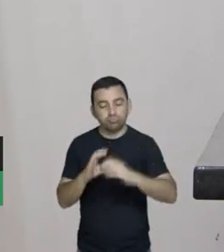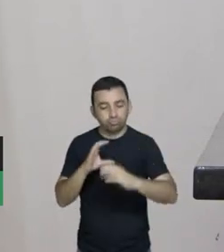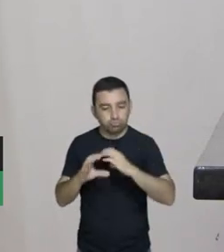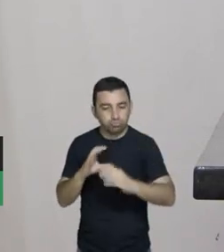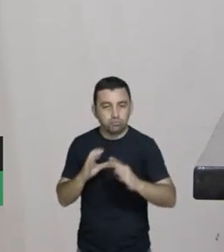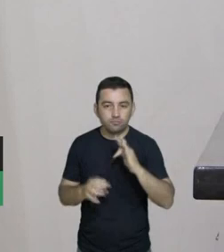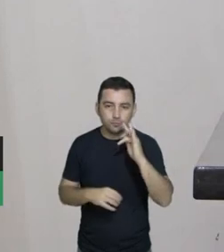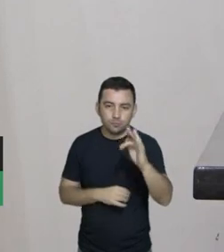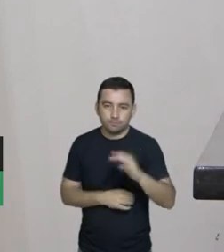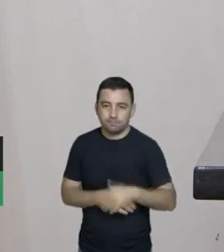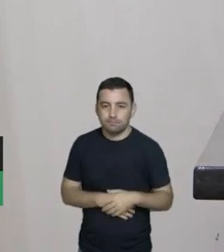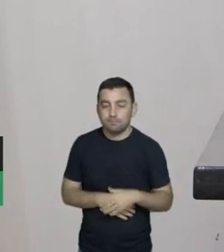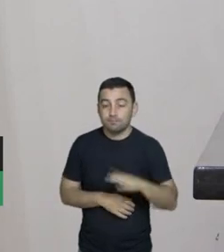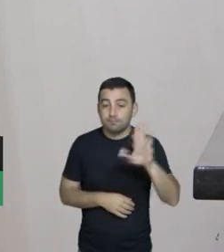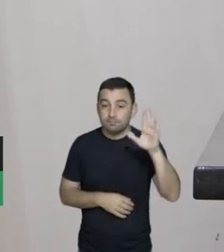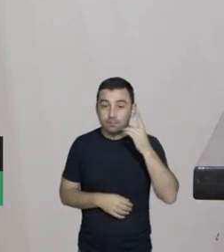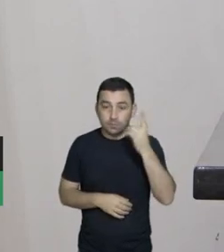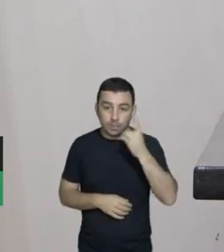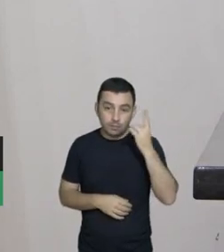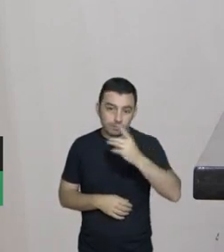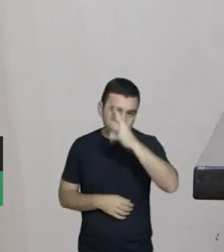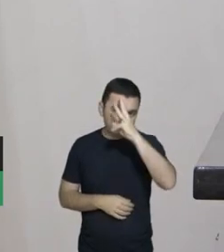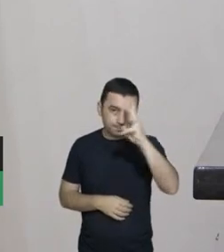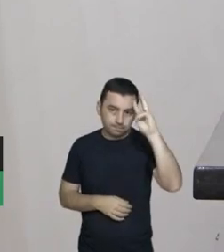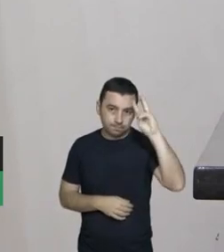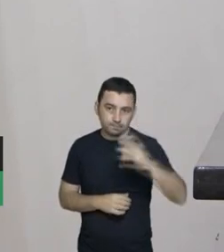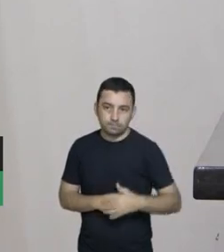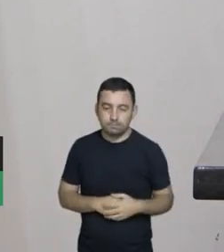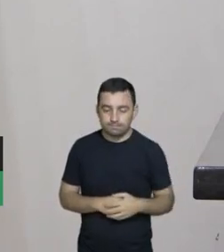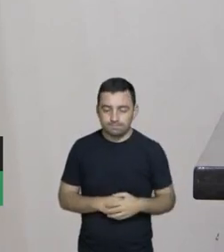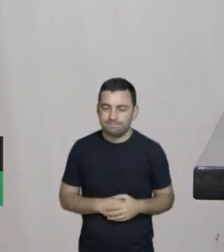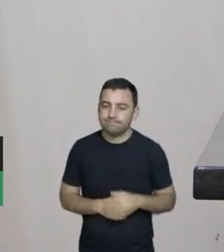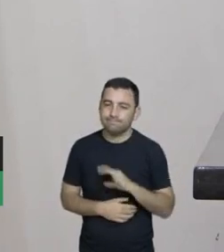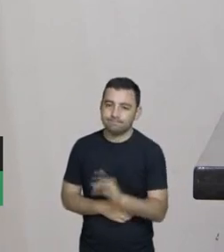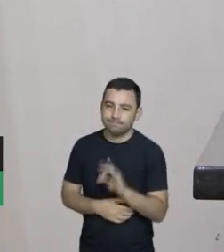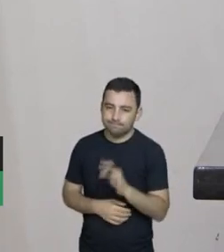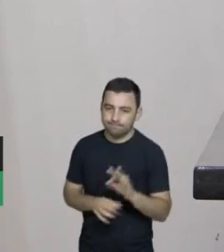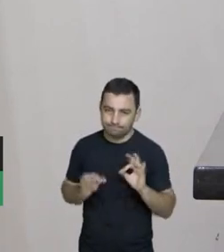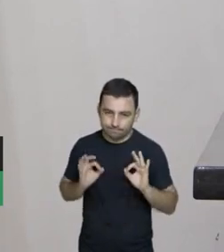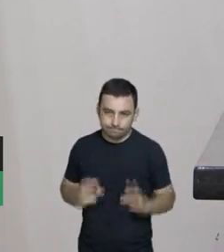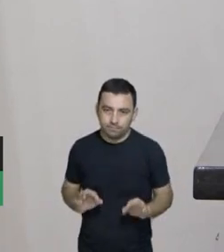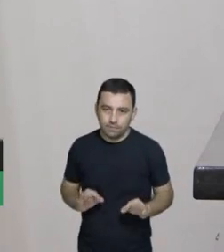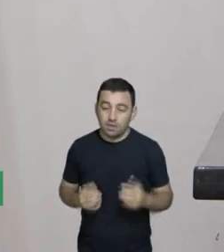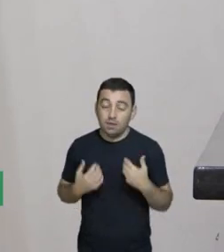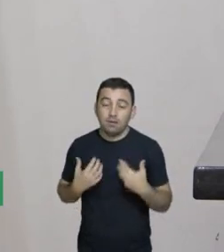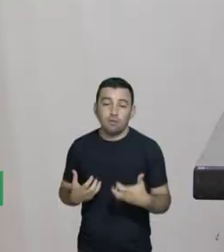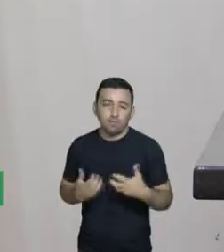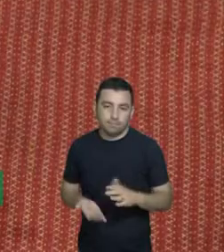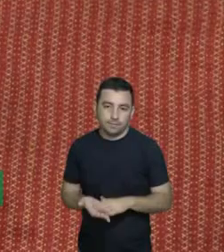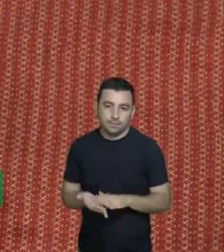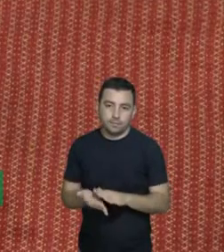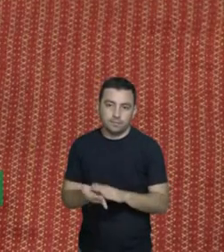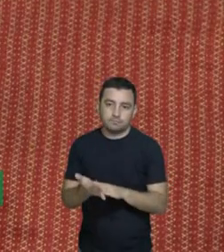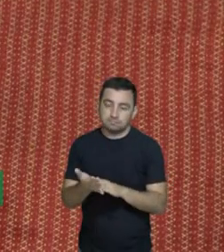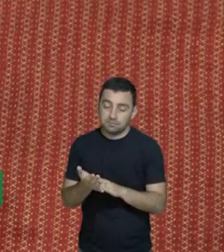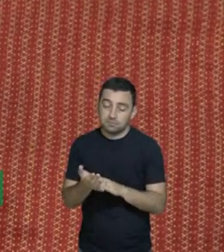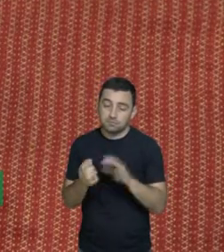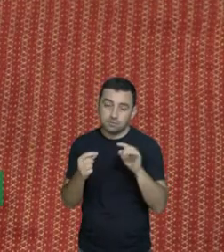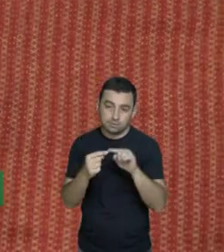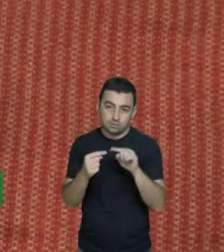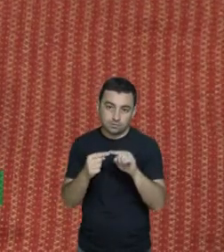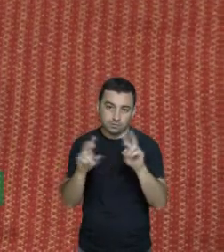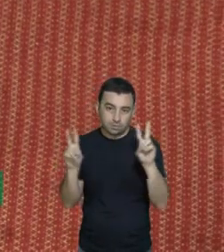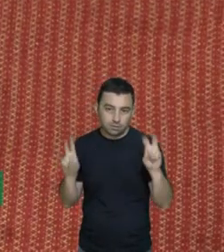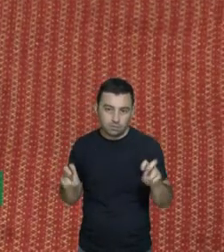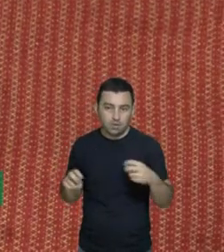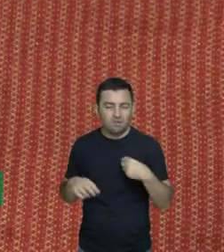parte, deputado Vonney. Com toda certeza, quero lhe parabenizar em tocar nesse assunto. Eu tenho falado